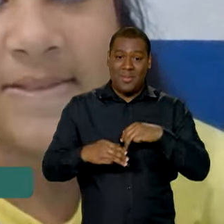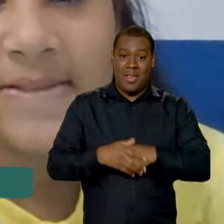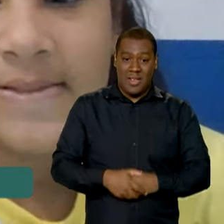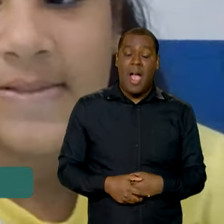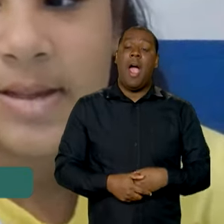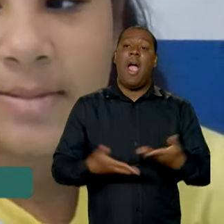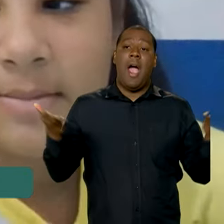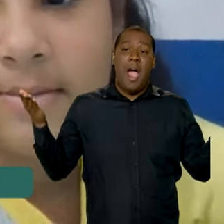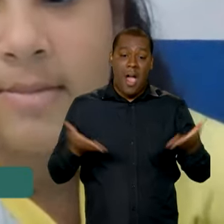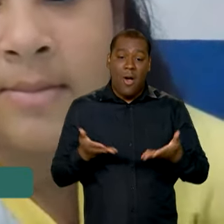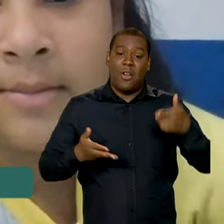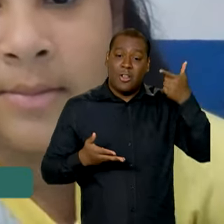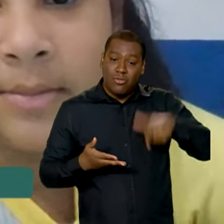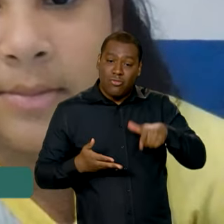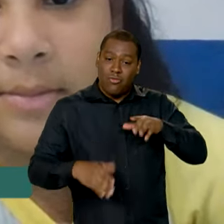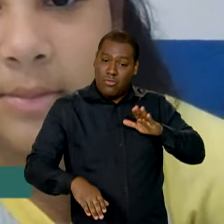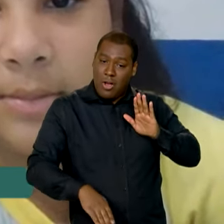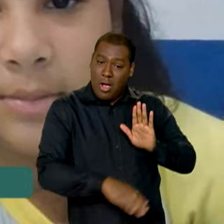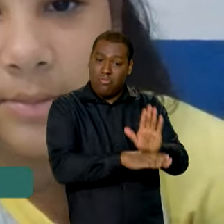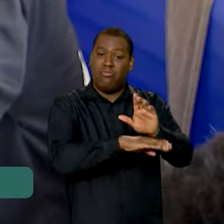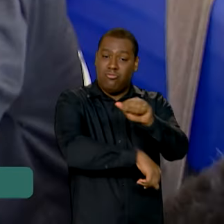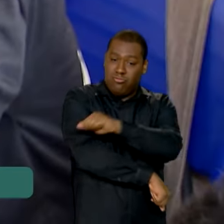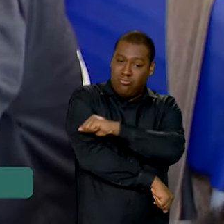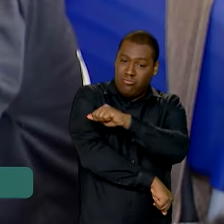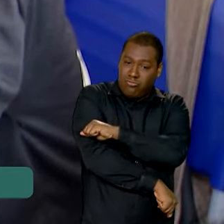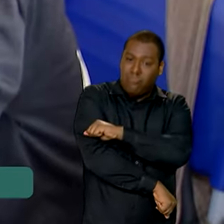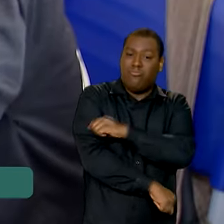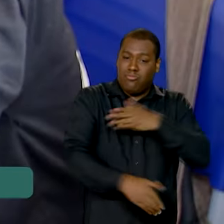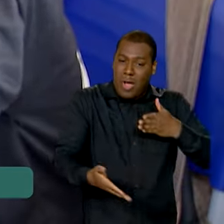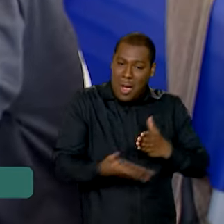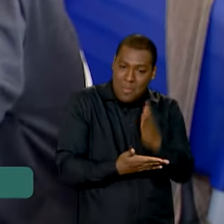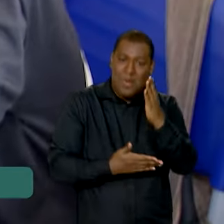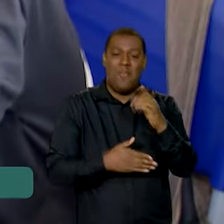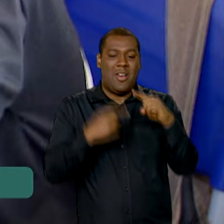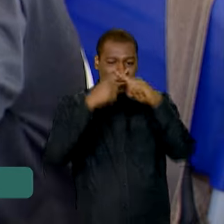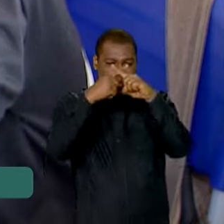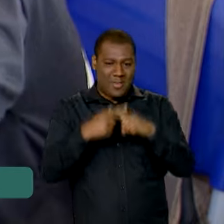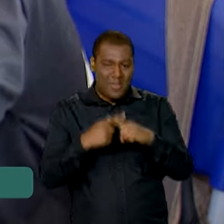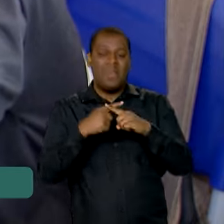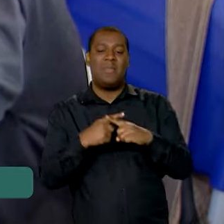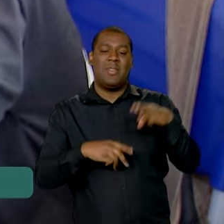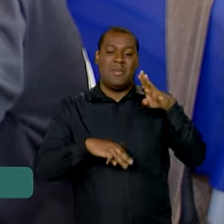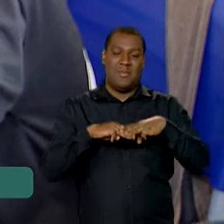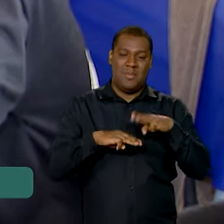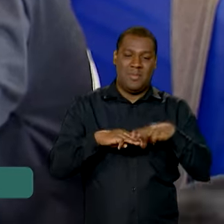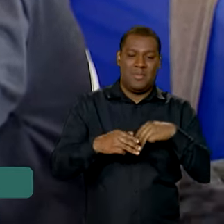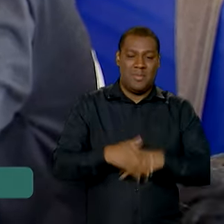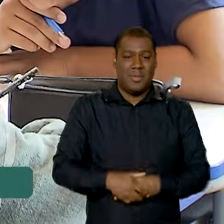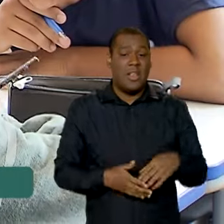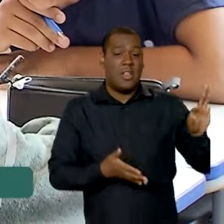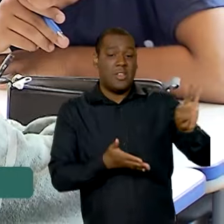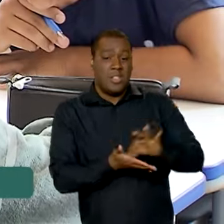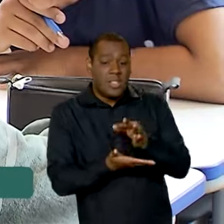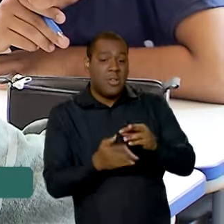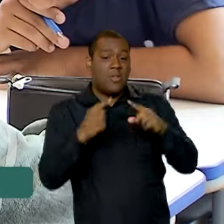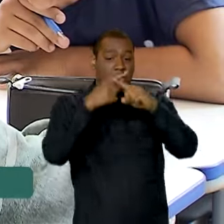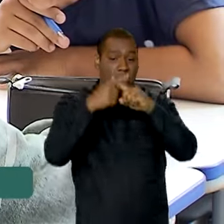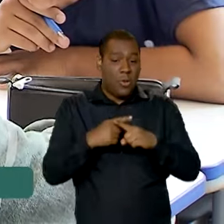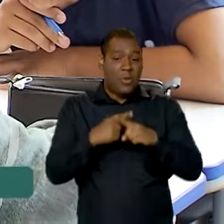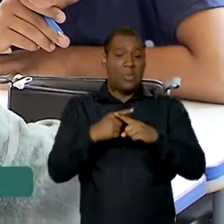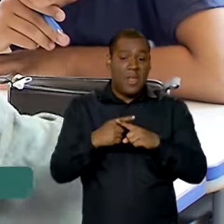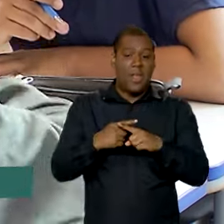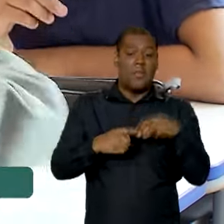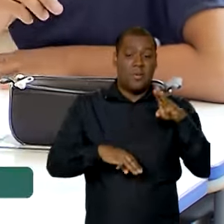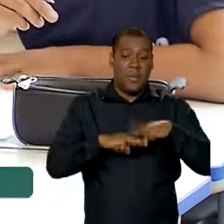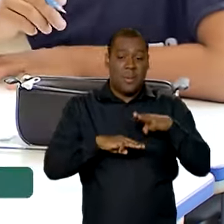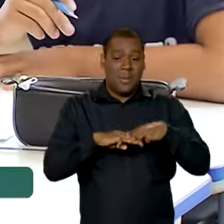que a gente vai começar, né, a iniciar com eles. As inscrições para a 3ª Olimpíada Mirim de Matemática vão até o dia